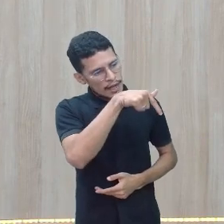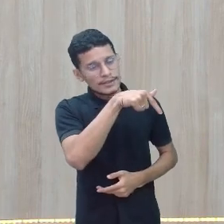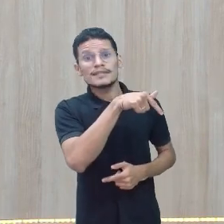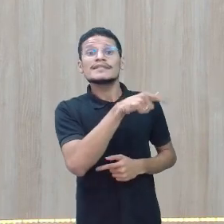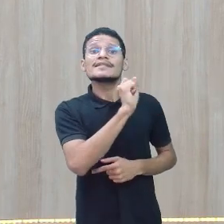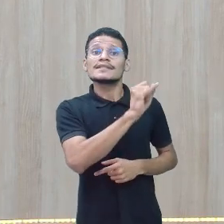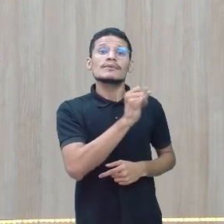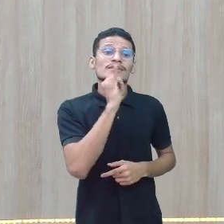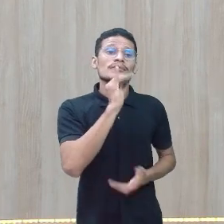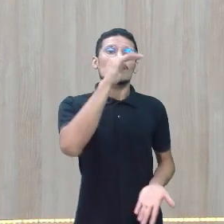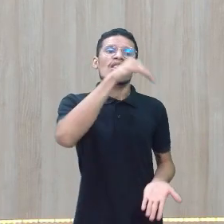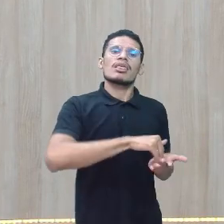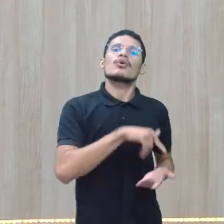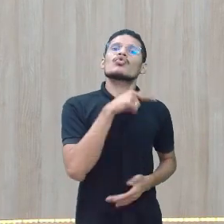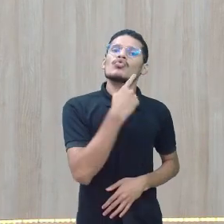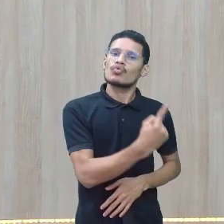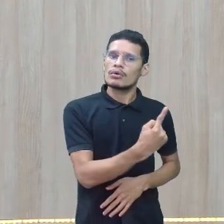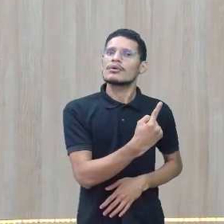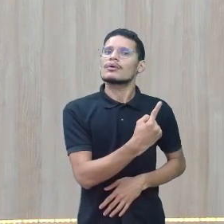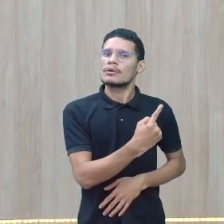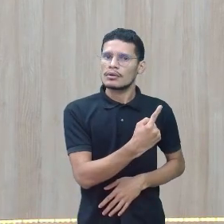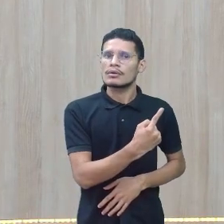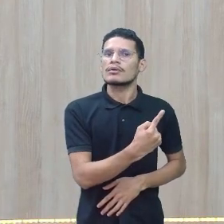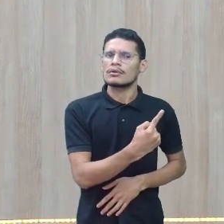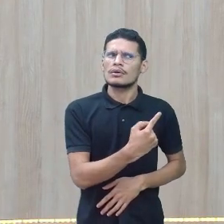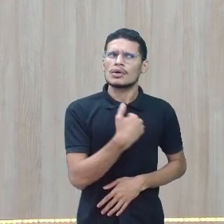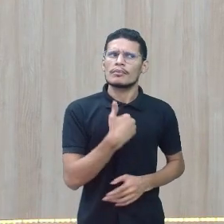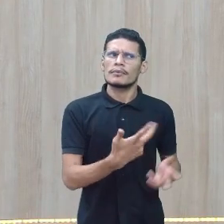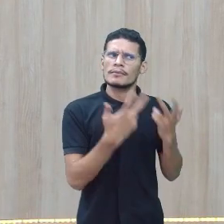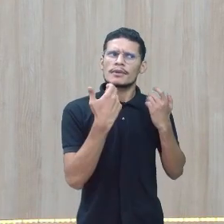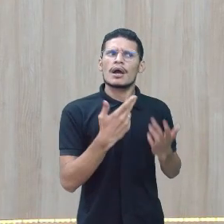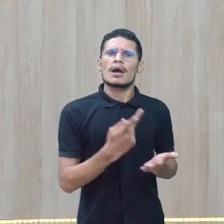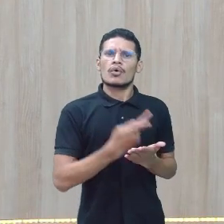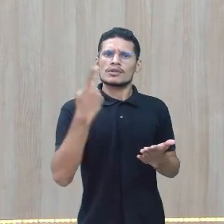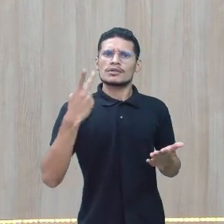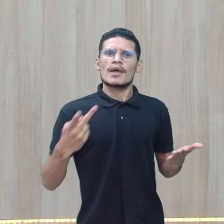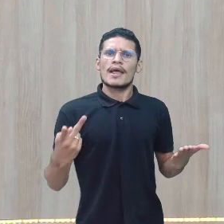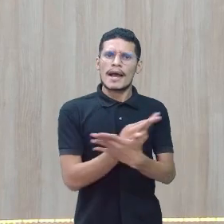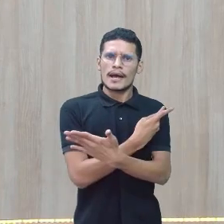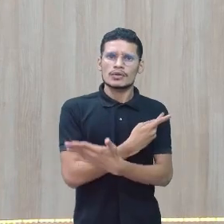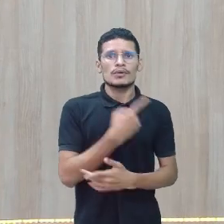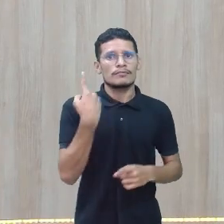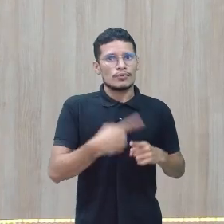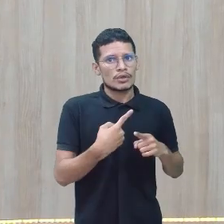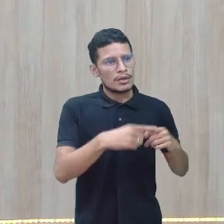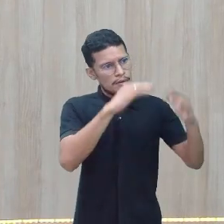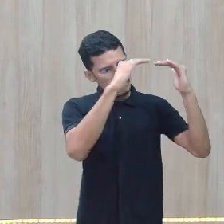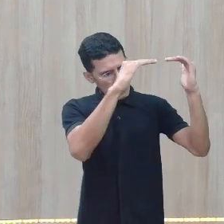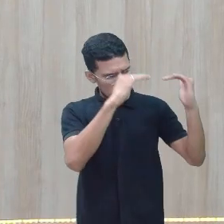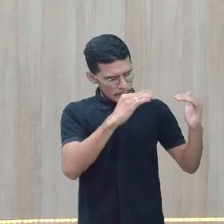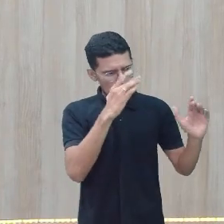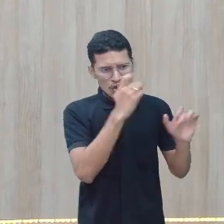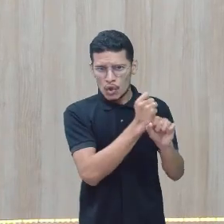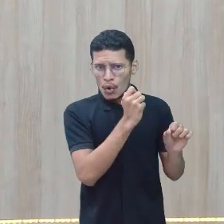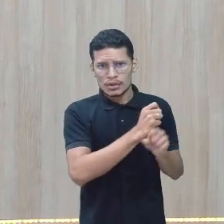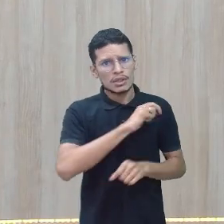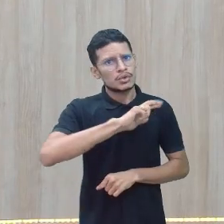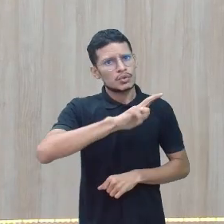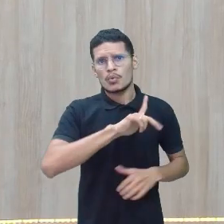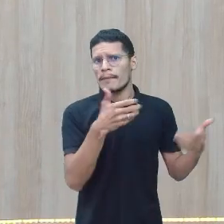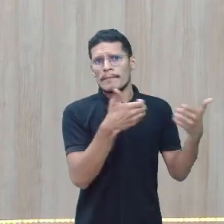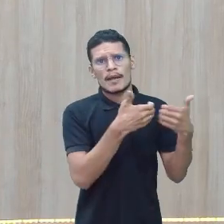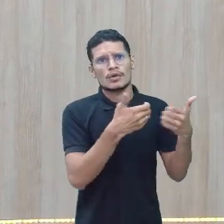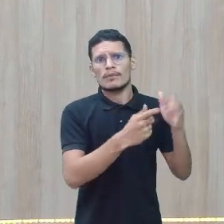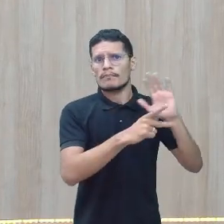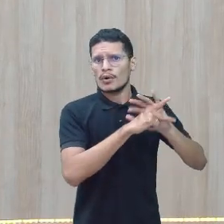repente despencasse para 1. A gente ia ter, ó, alguma coisa está acontecendo de errado, porque o comportamento das notas dela não é perto desse